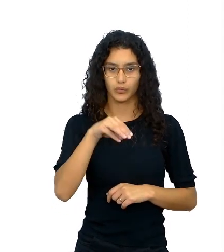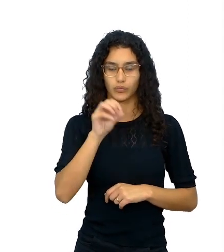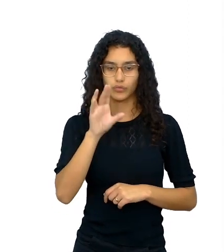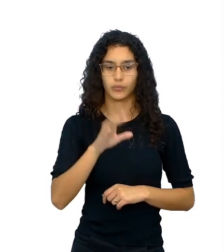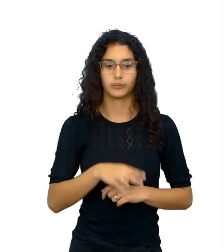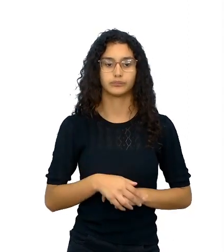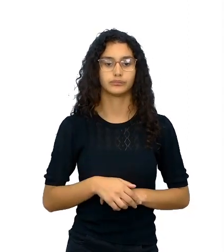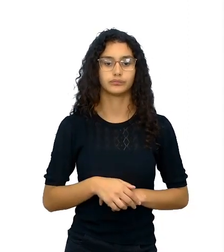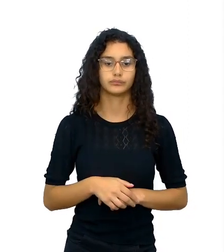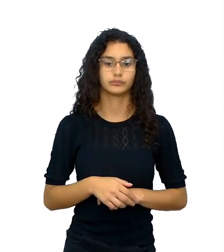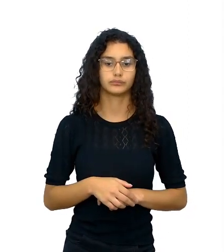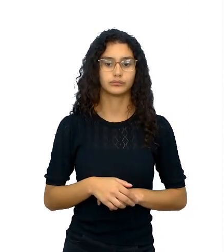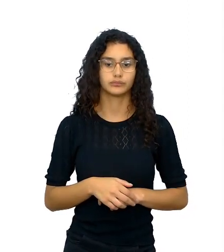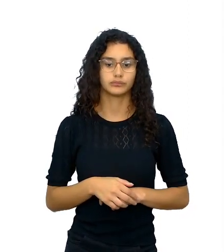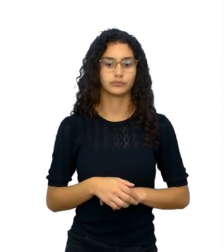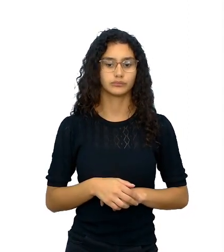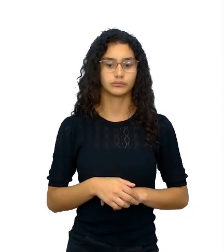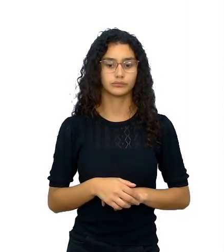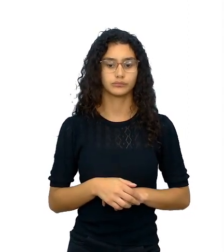aqui.